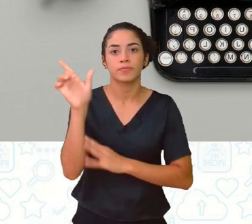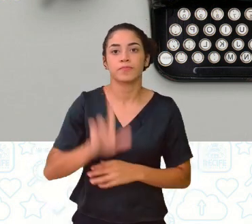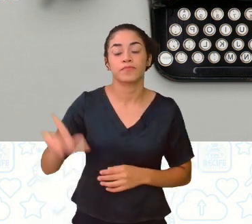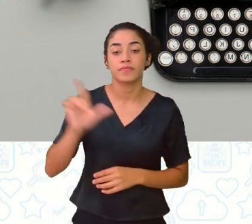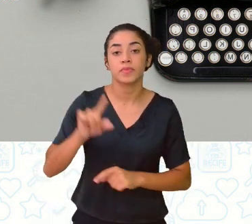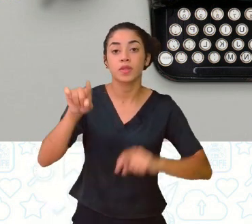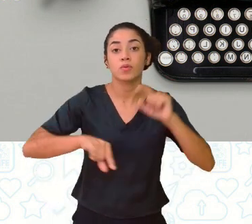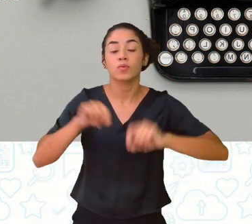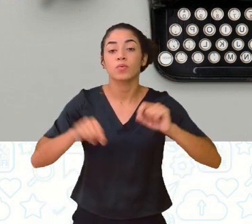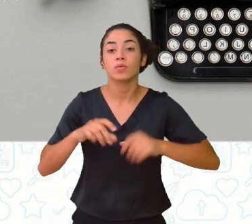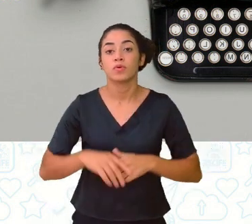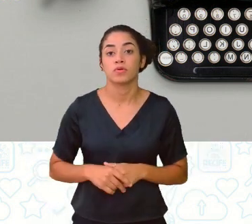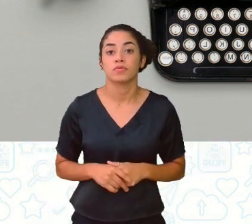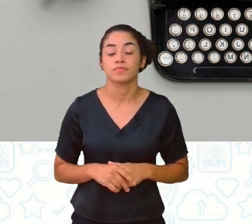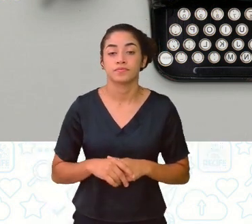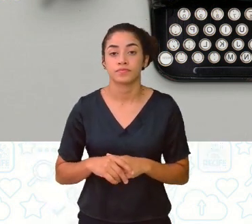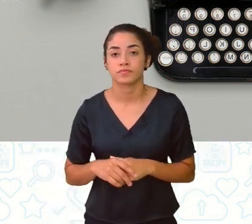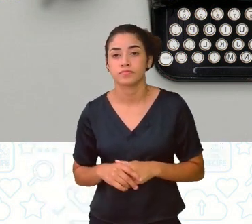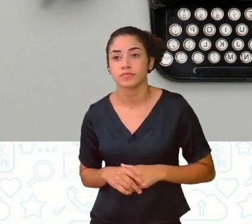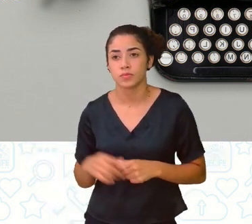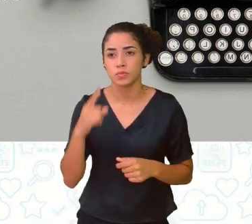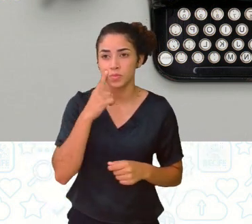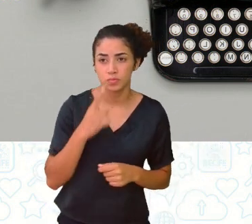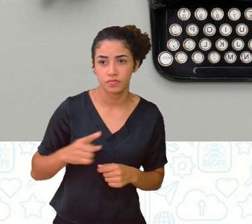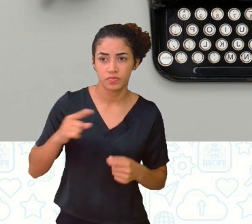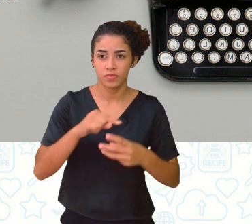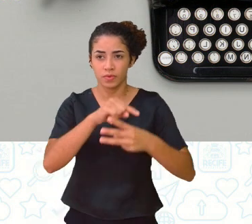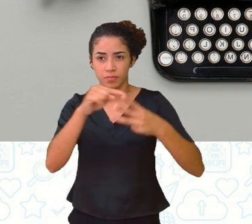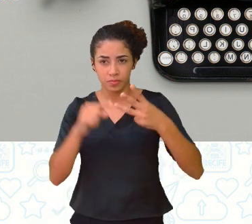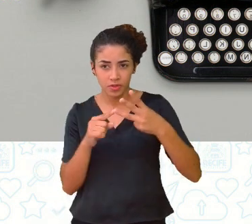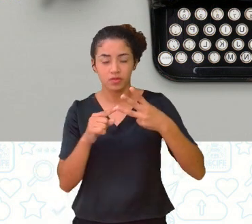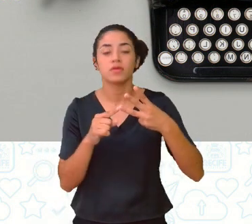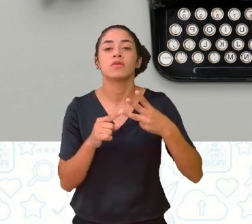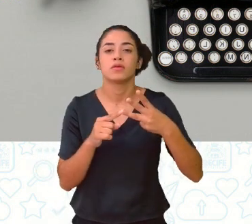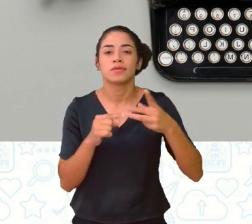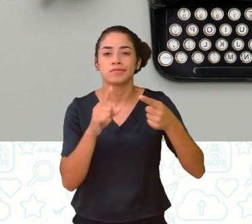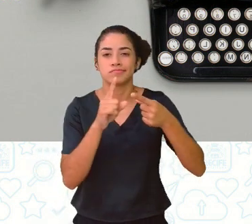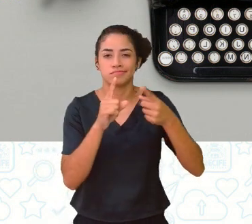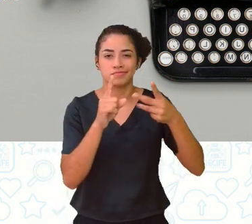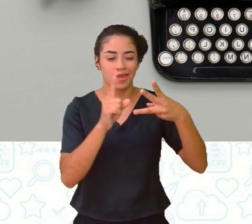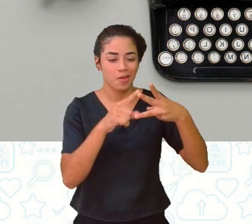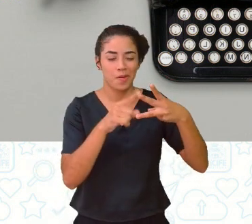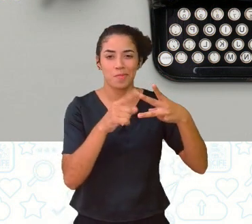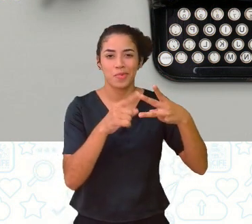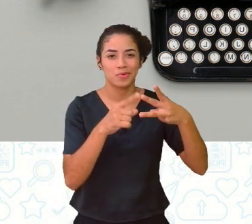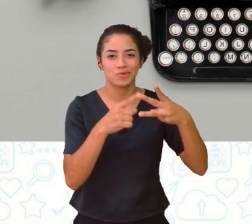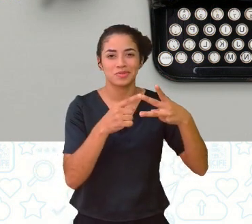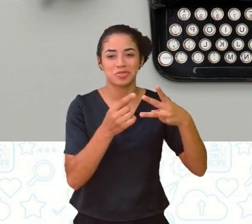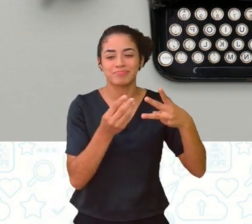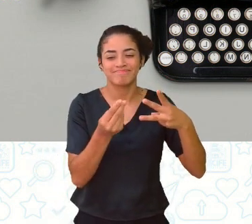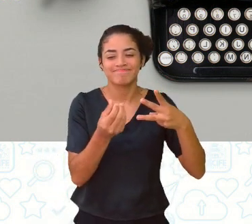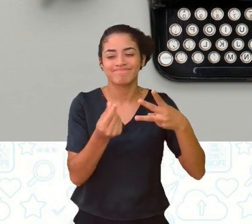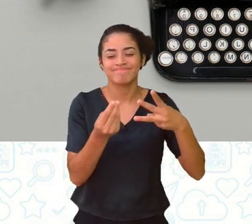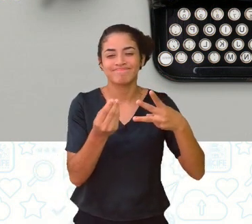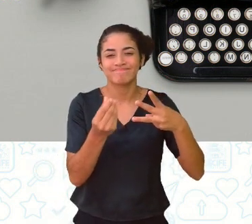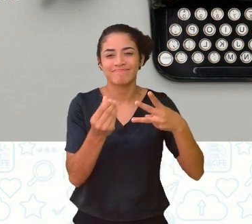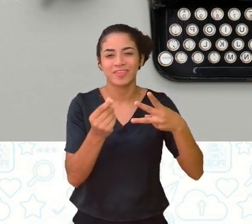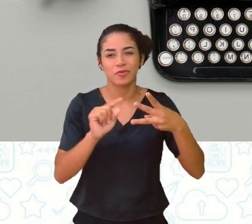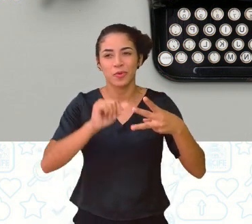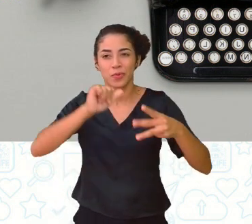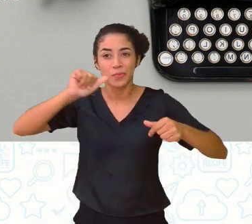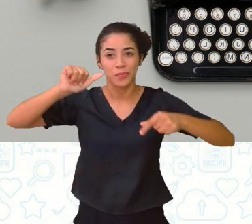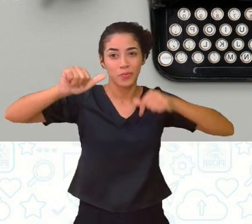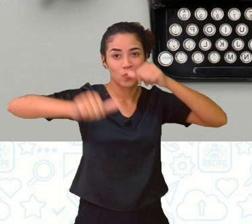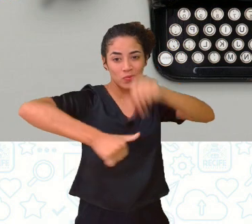lírico, épico e dramático. Anos depois, o épico perdeu um pouco de espaço na contemporaneidade e passou a ser chamado